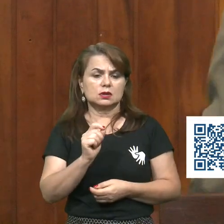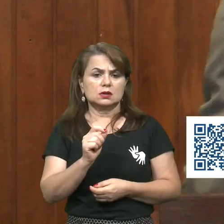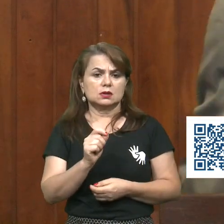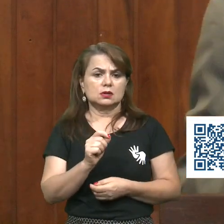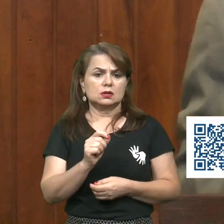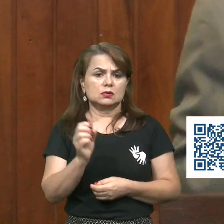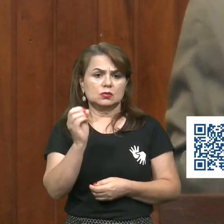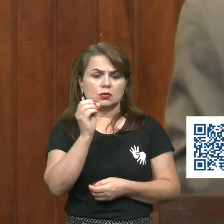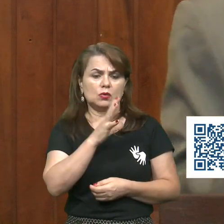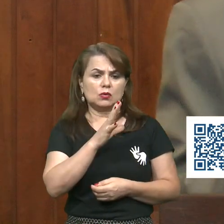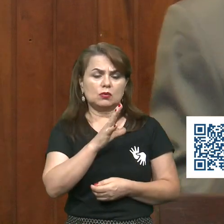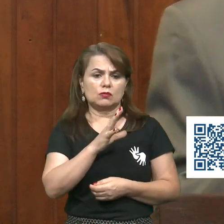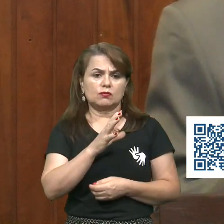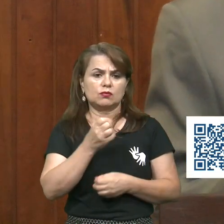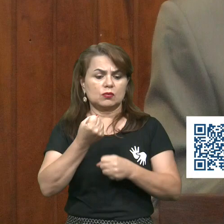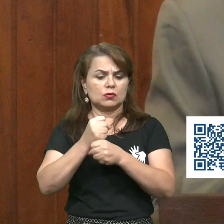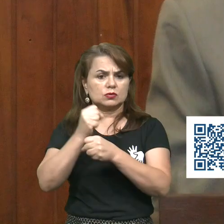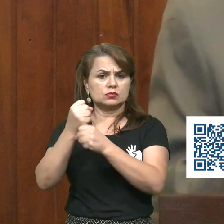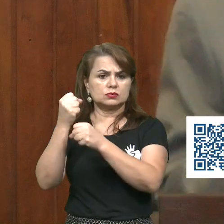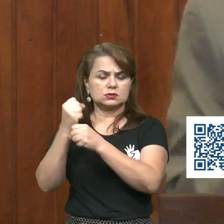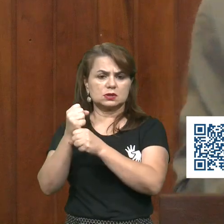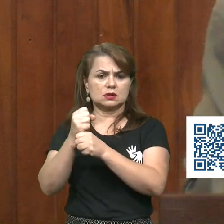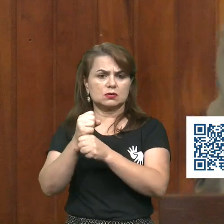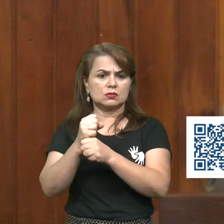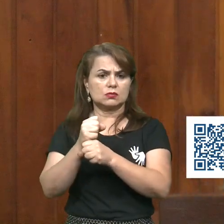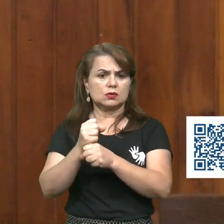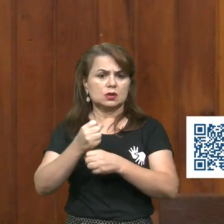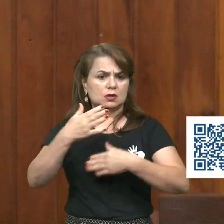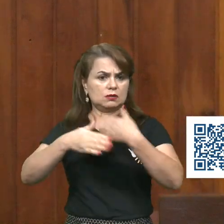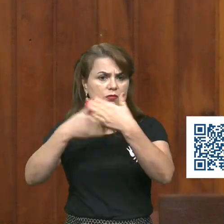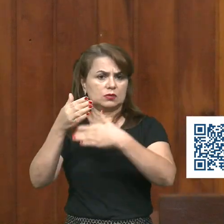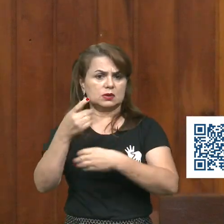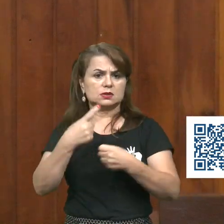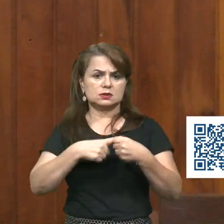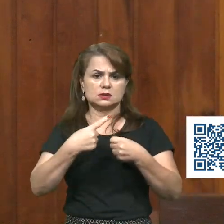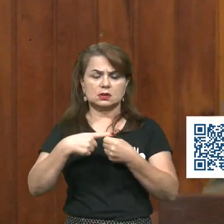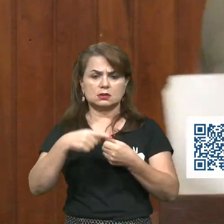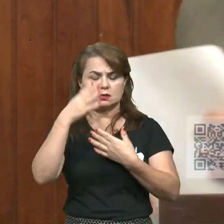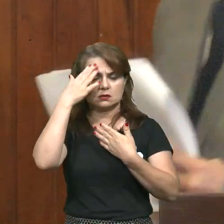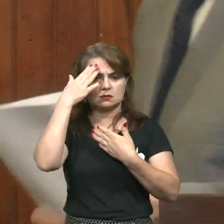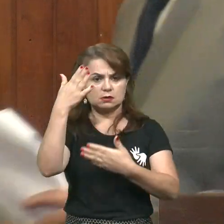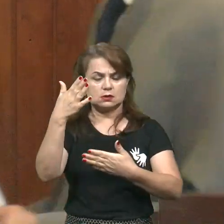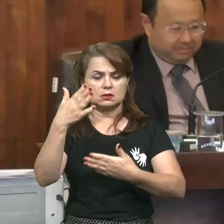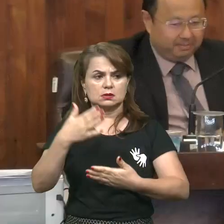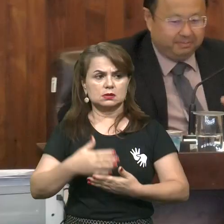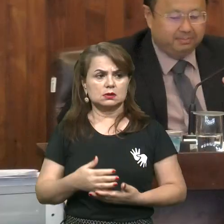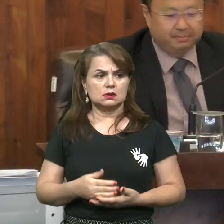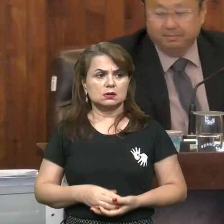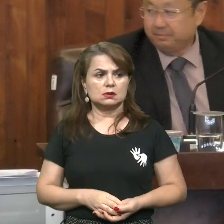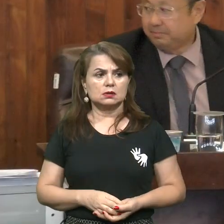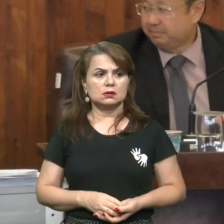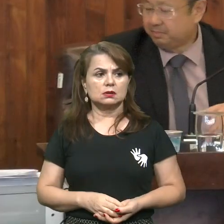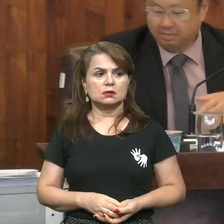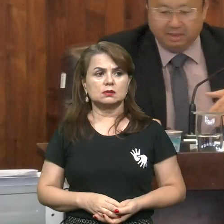esse novo empreendimento seja cada vez mais forte para a nossa cidade. Era essas minhas considerações.